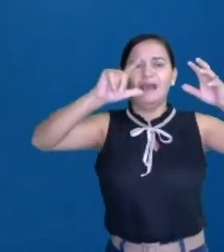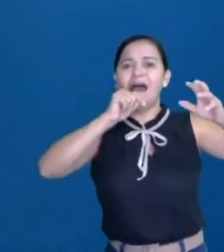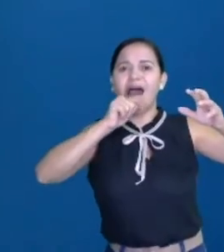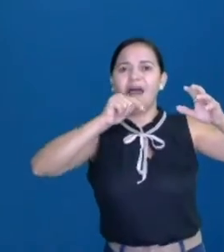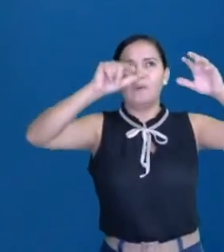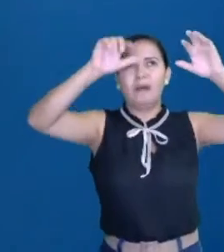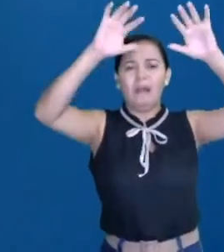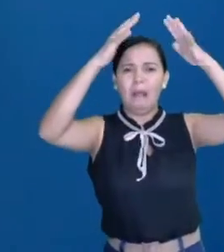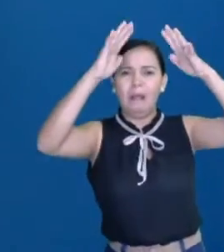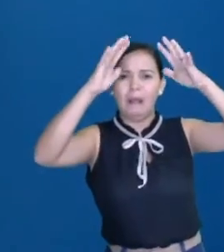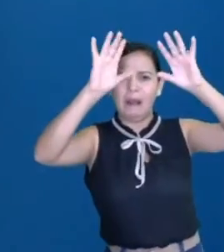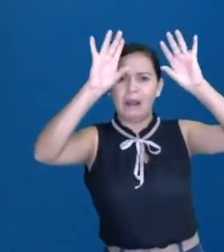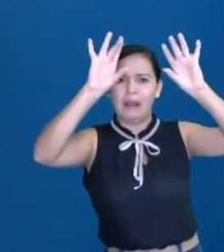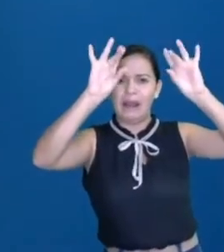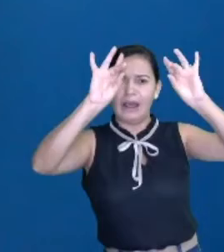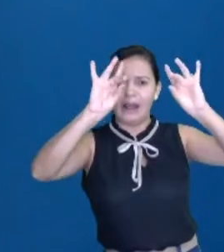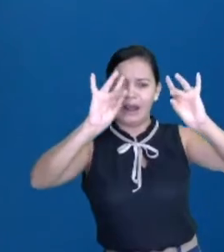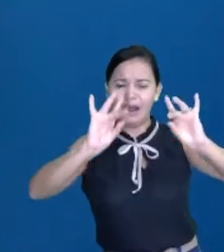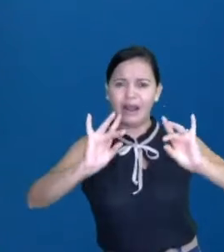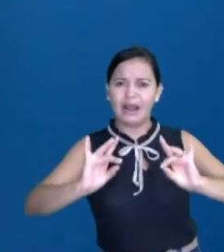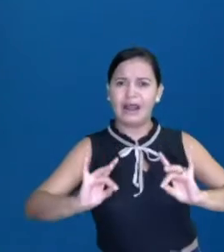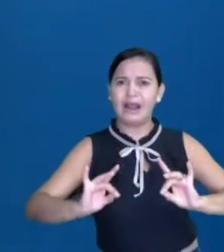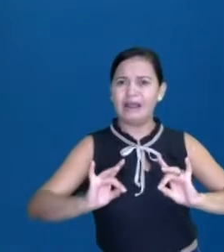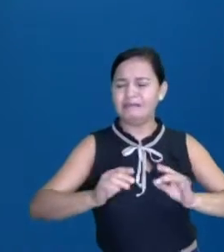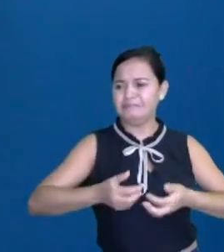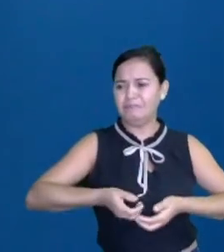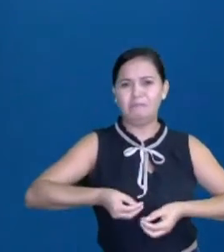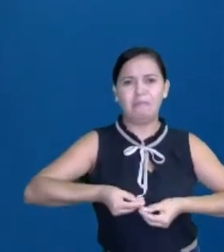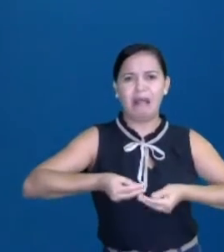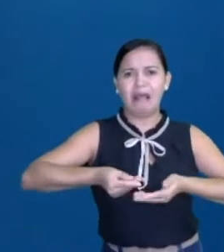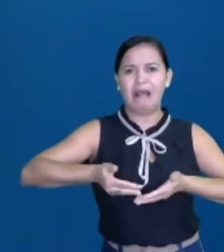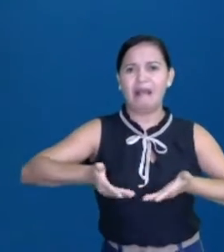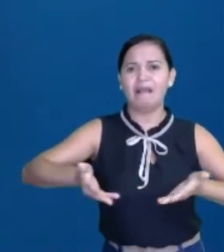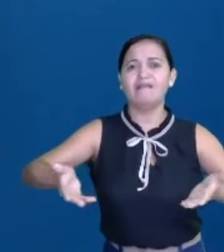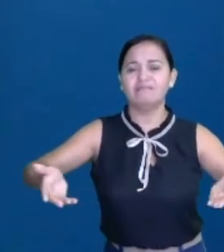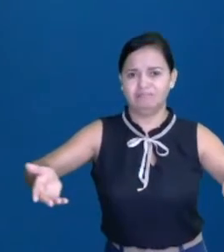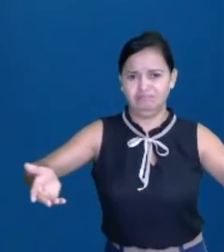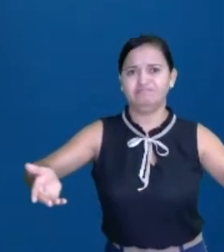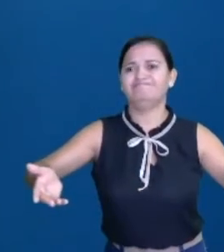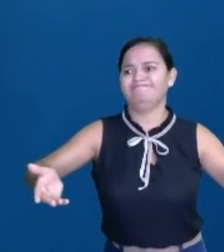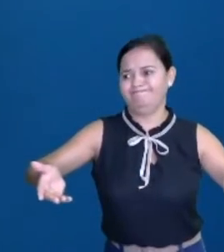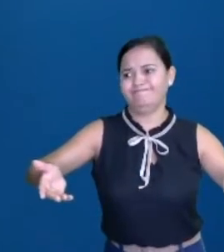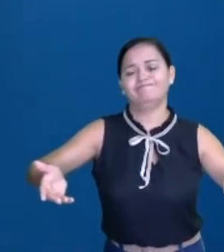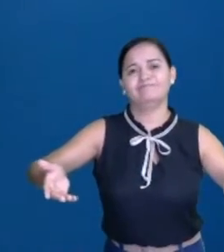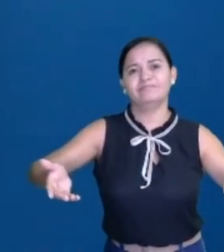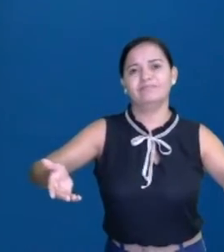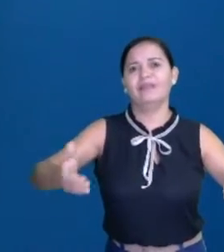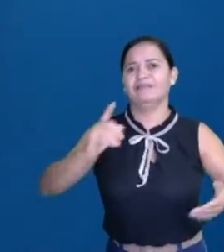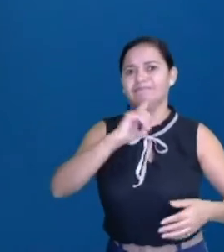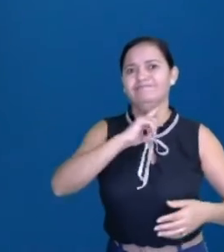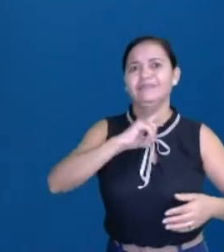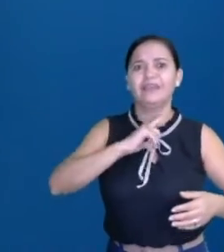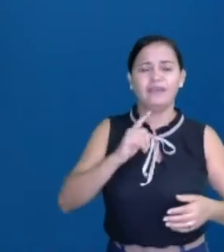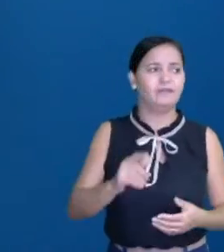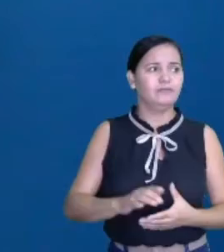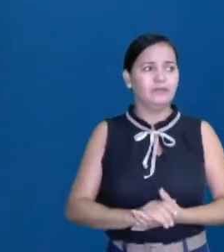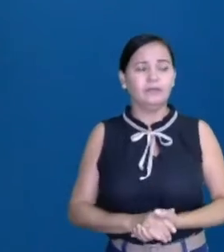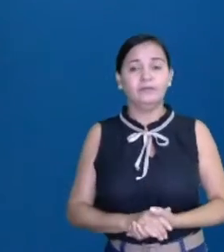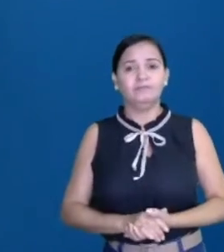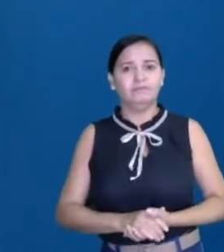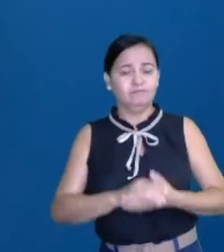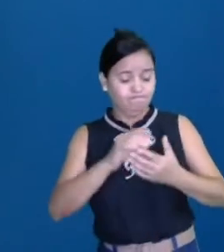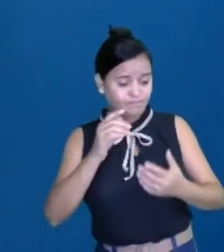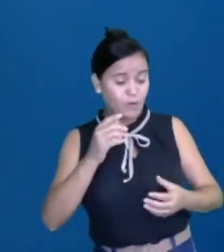vai causar as chamadas enchentes, sem falar do próprio processo que a gente falou agora mesmo, desse piroceno, desse processo